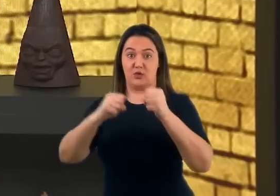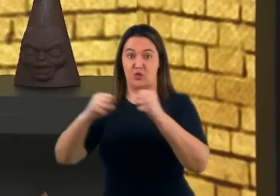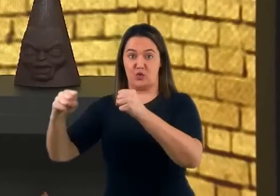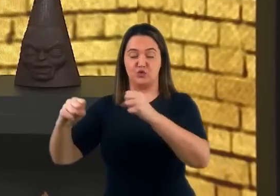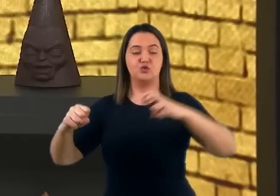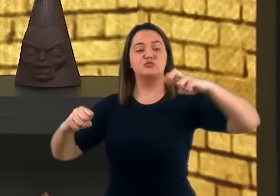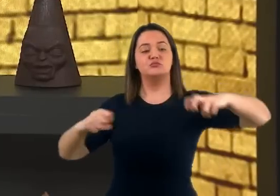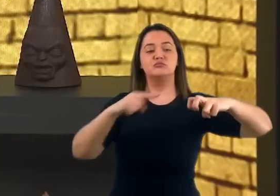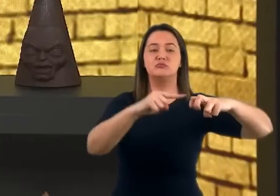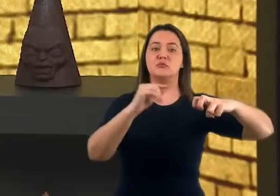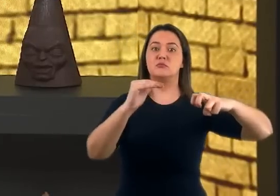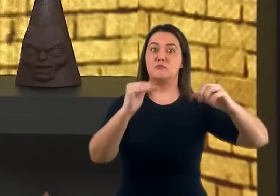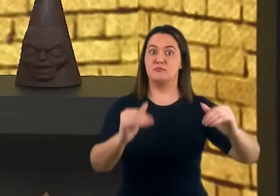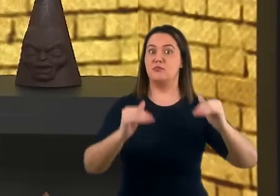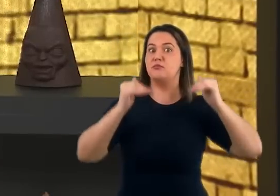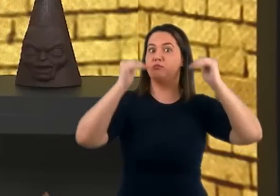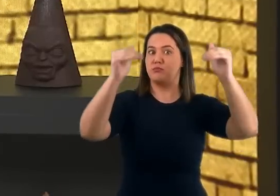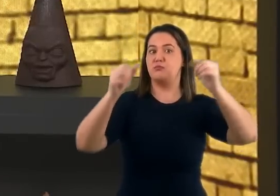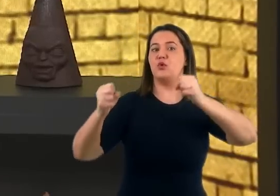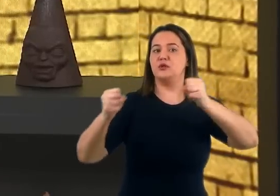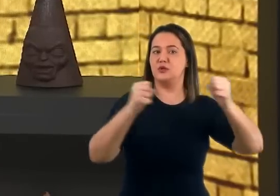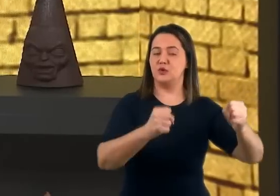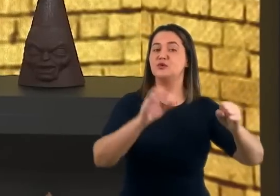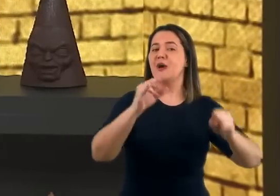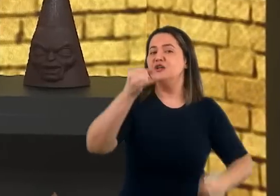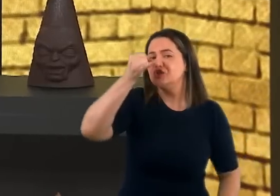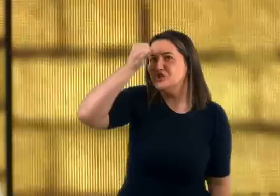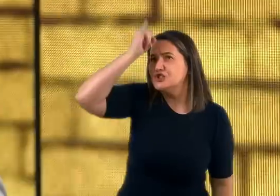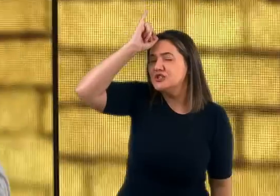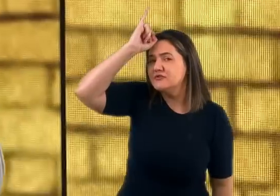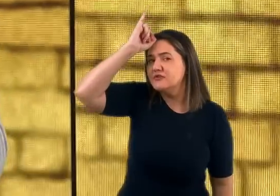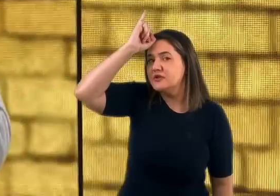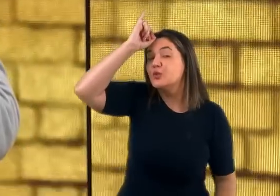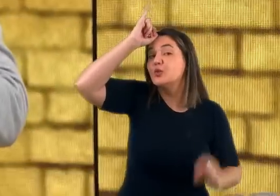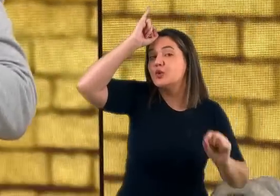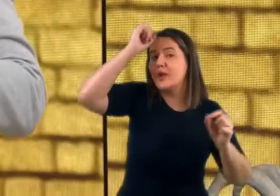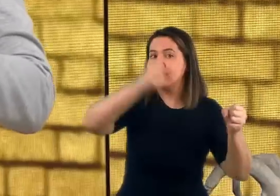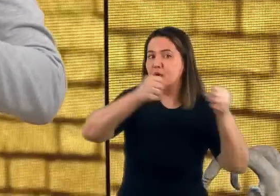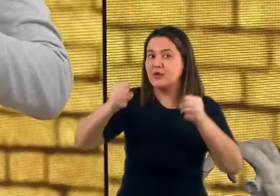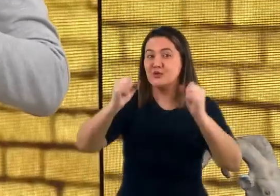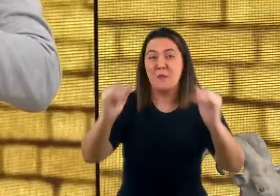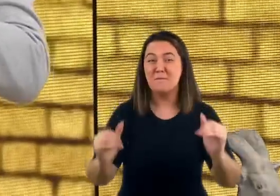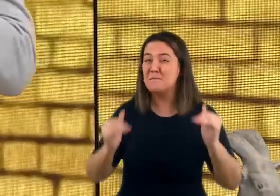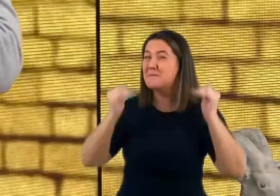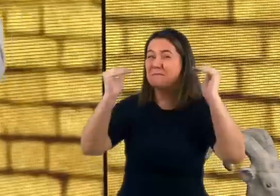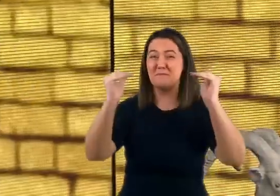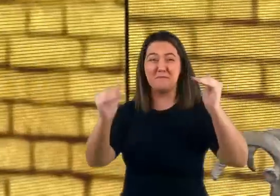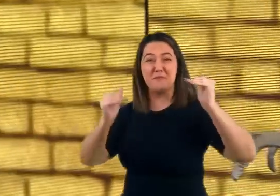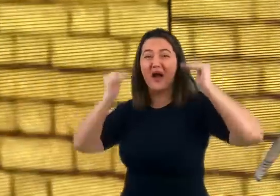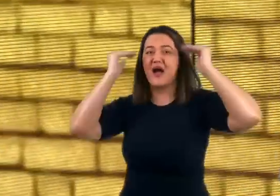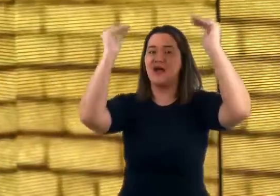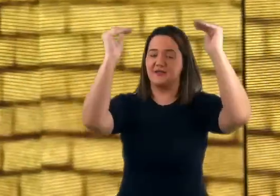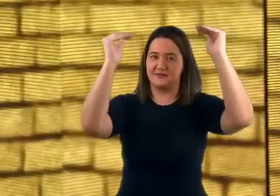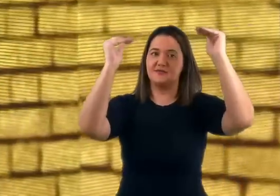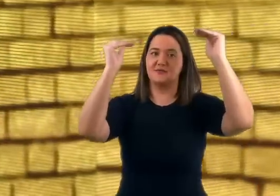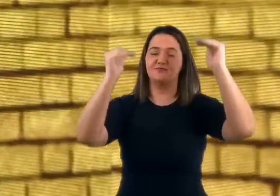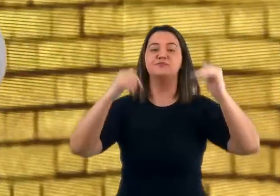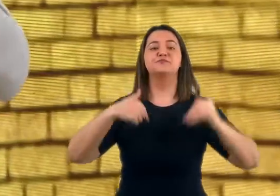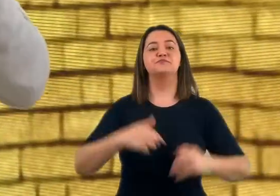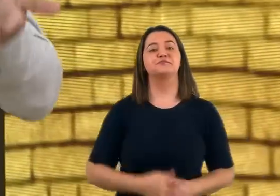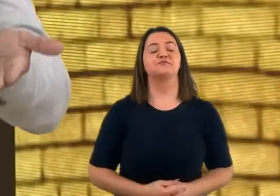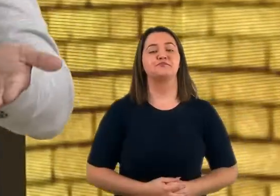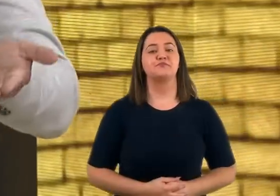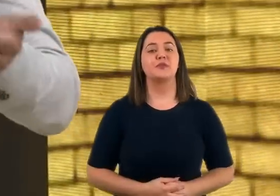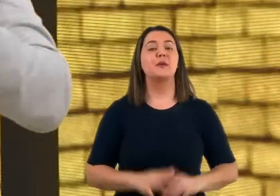um detalhe importante. Sabe por quê? Tenha paciência, mas eu terei que falar novamente sobre